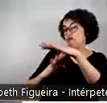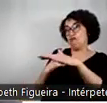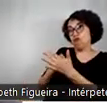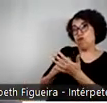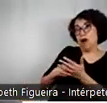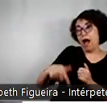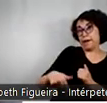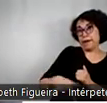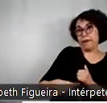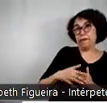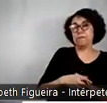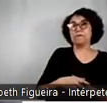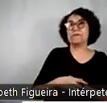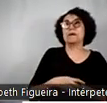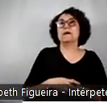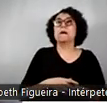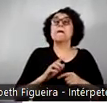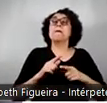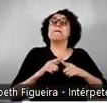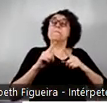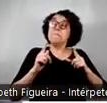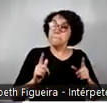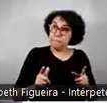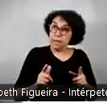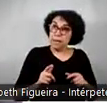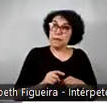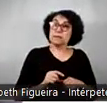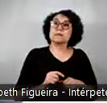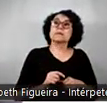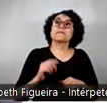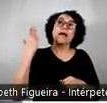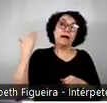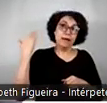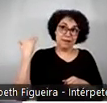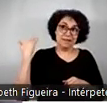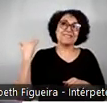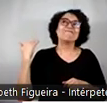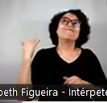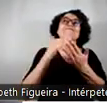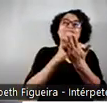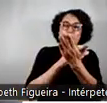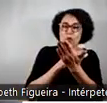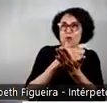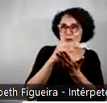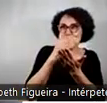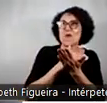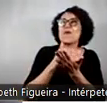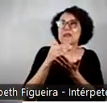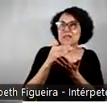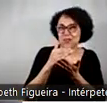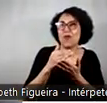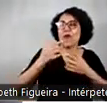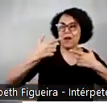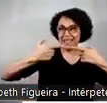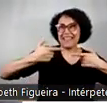né, quando começa, né, a guerra entre Rússia e Ucrânia, 4 milhões de pessoas ucranianas são recebidas